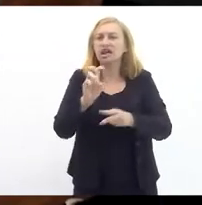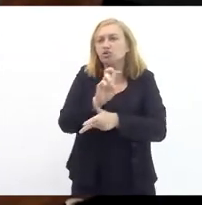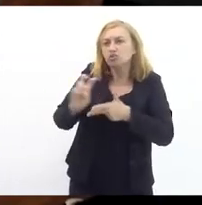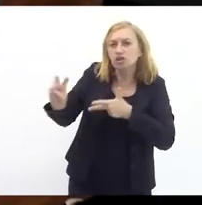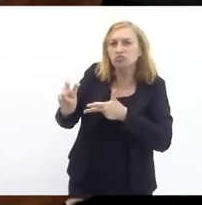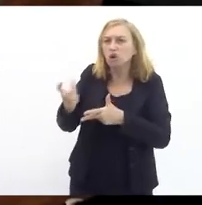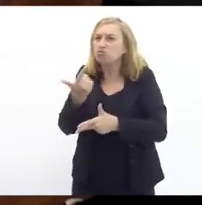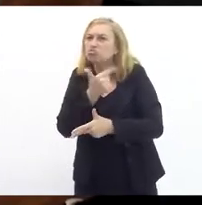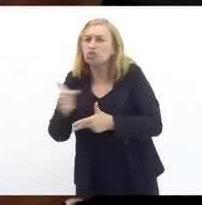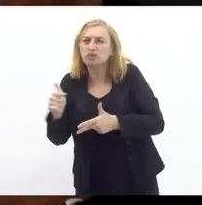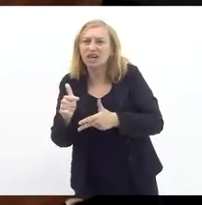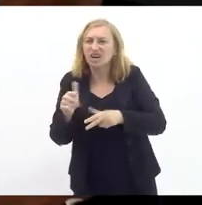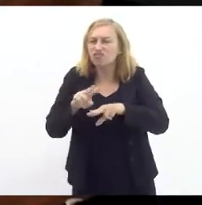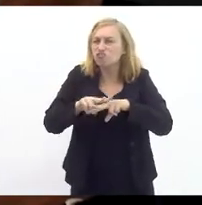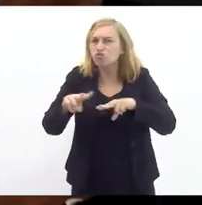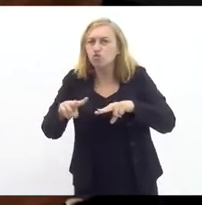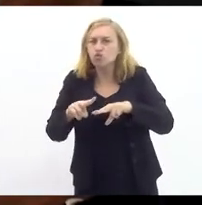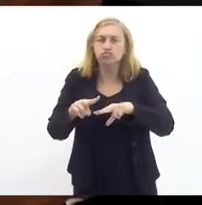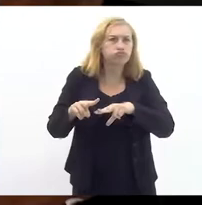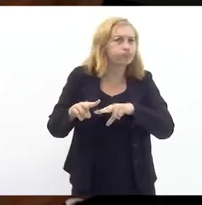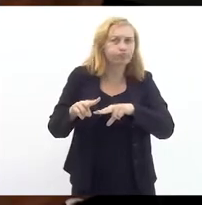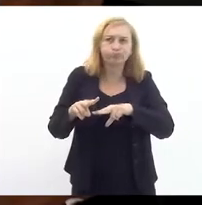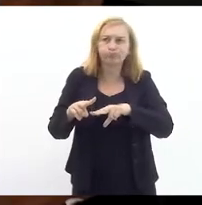não tem feito, pelo menos...